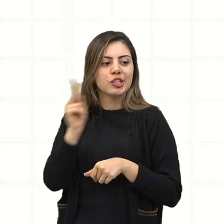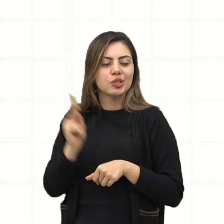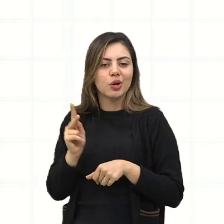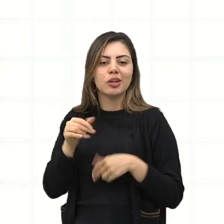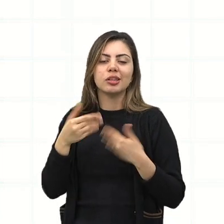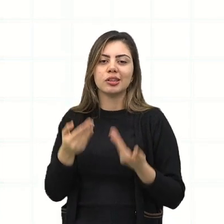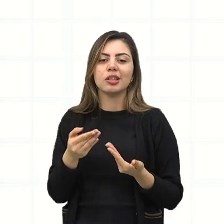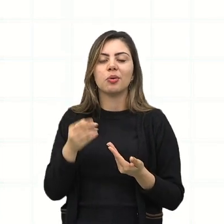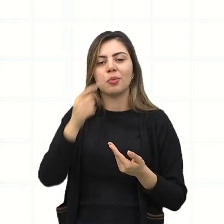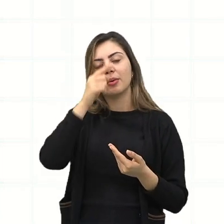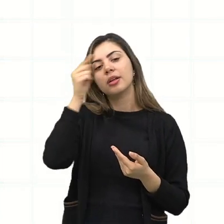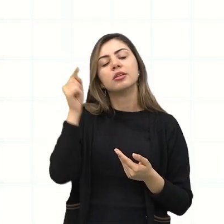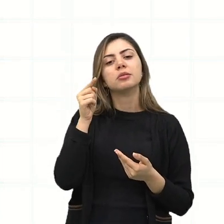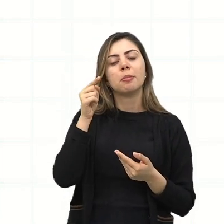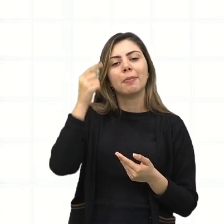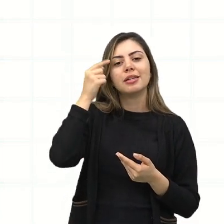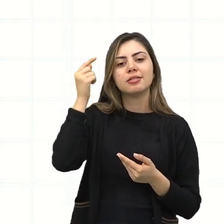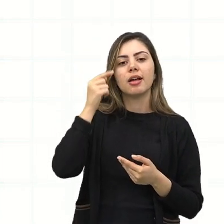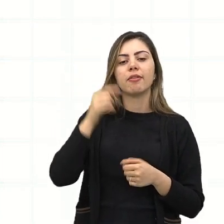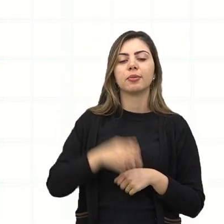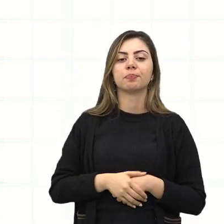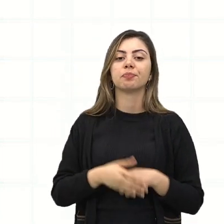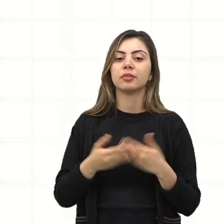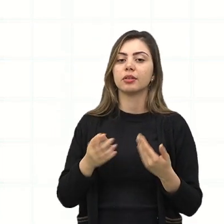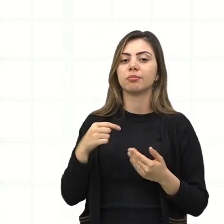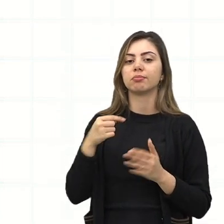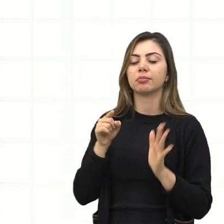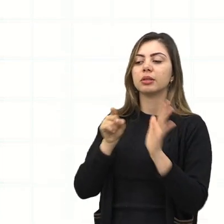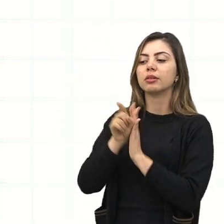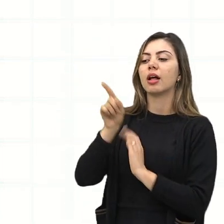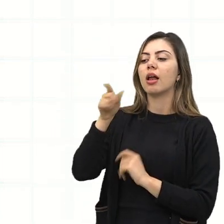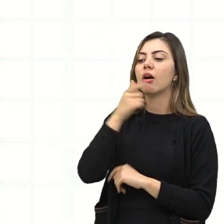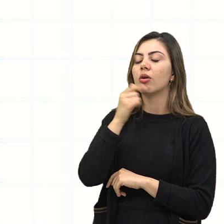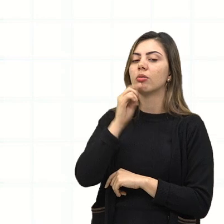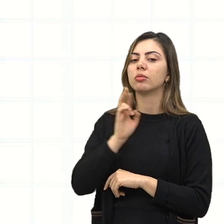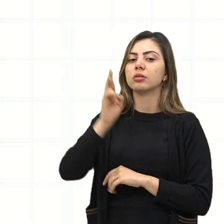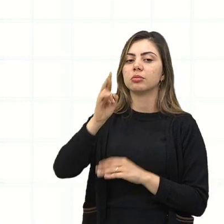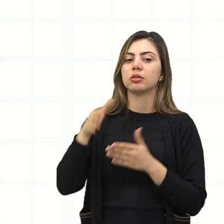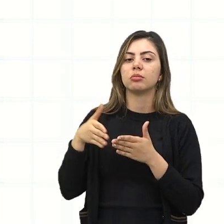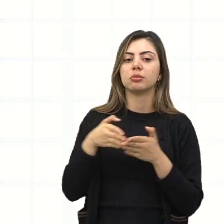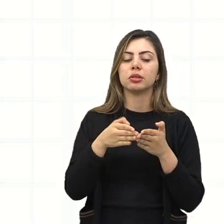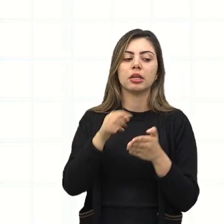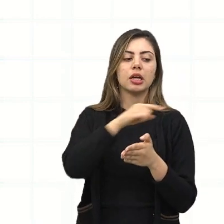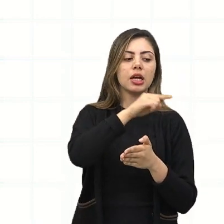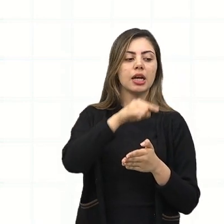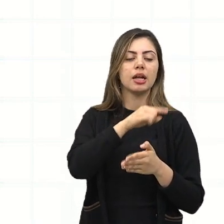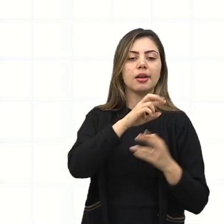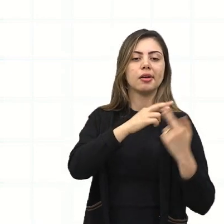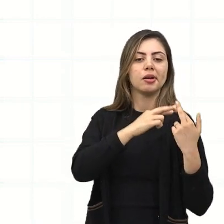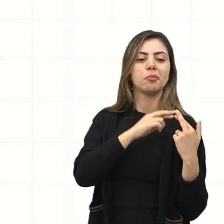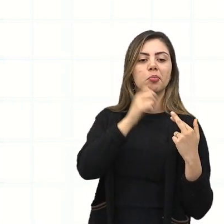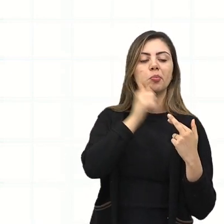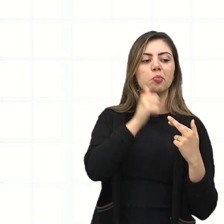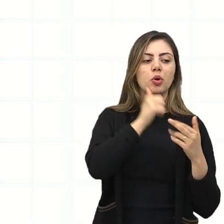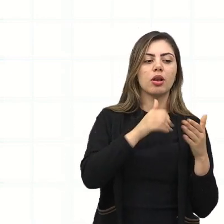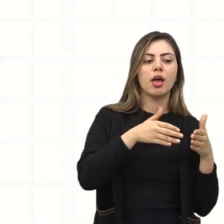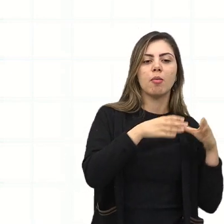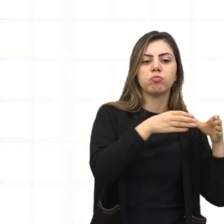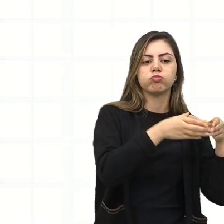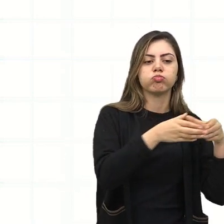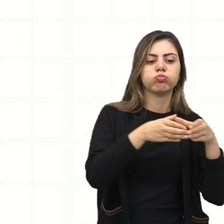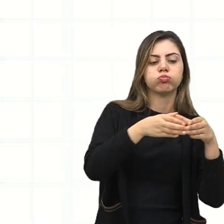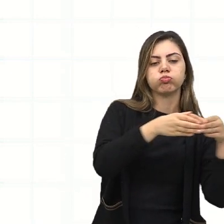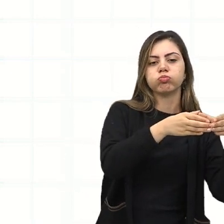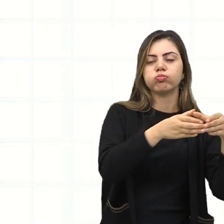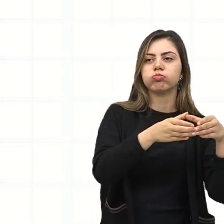vou perguntar para a Orelhana sobre as mulheres guerreiras que Colori comandava as margens do Nhamundá. Então eles percorriam lá